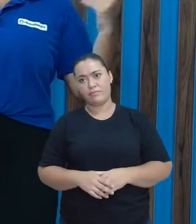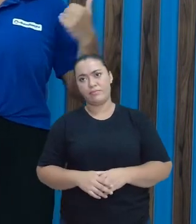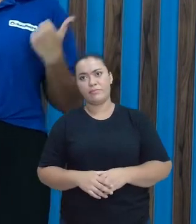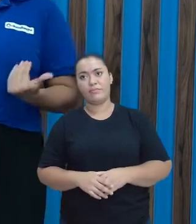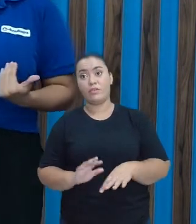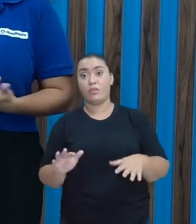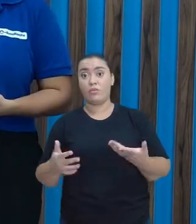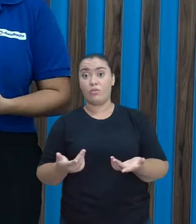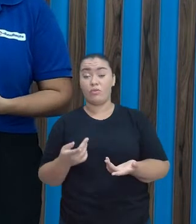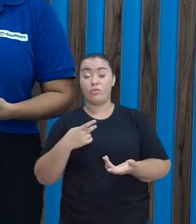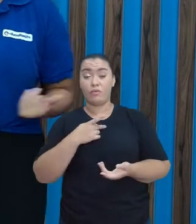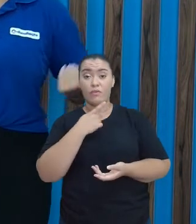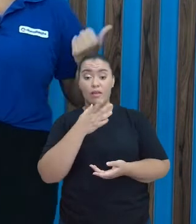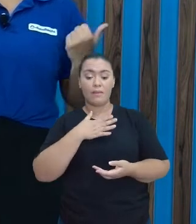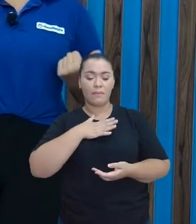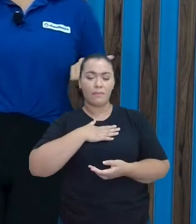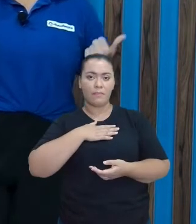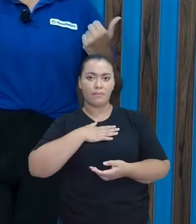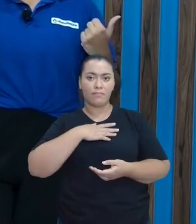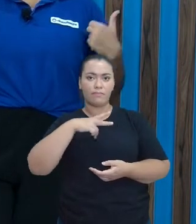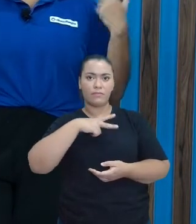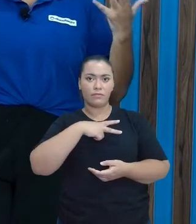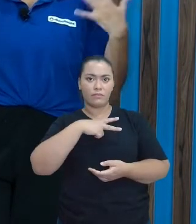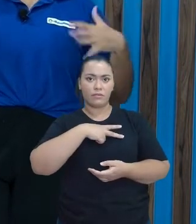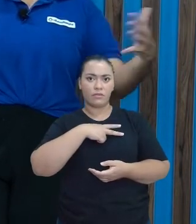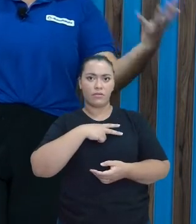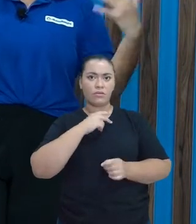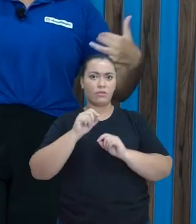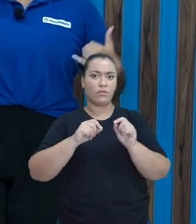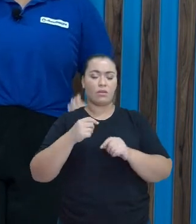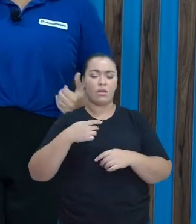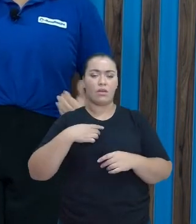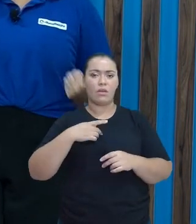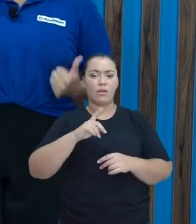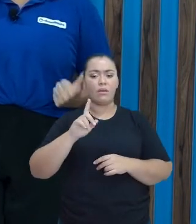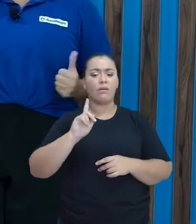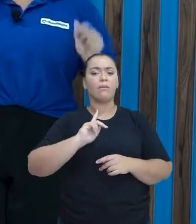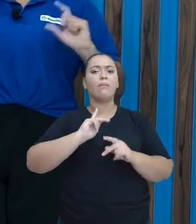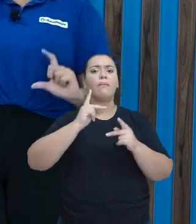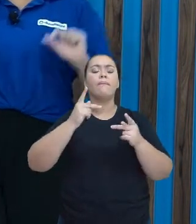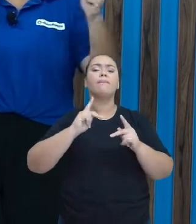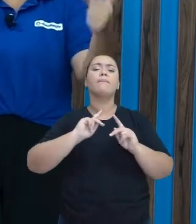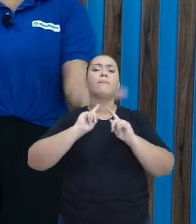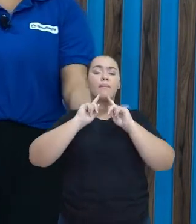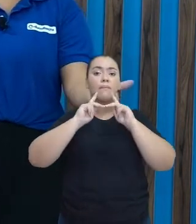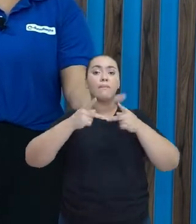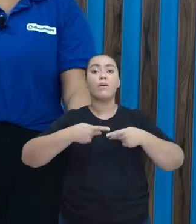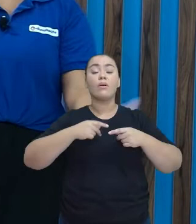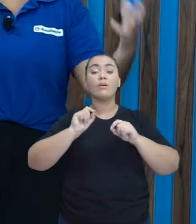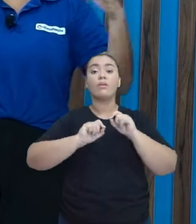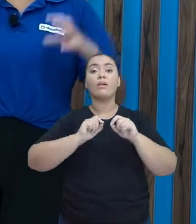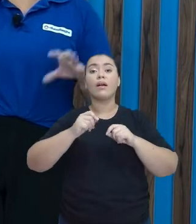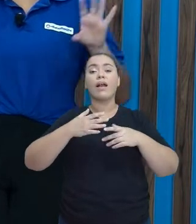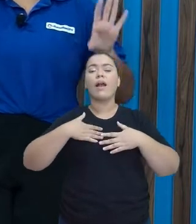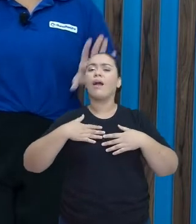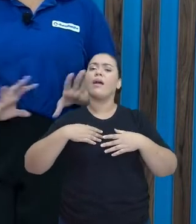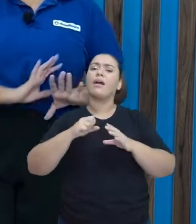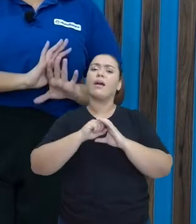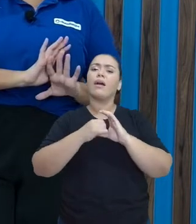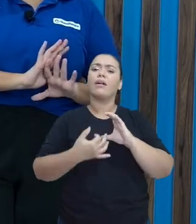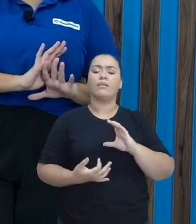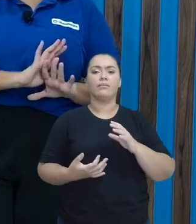Quando eu quero falar de mim, eu me dou o quê? Características. Para quê? Para que o outro consiga